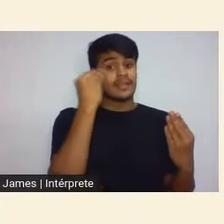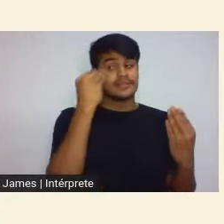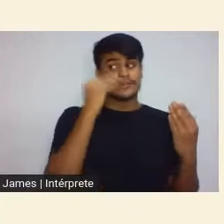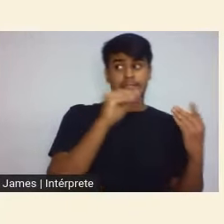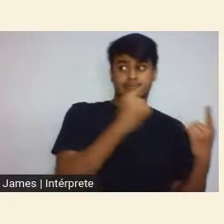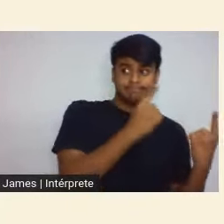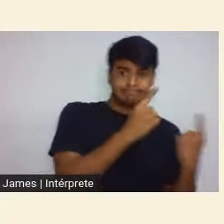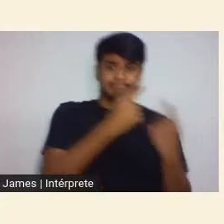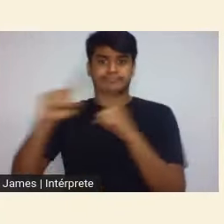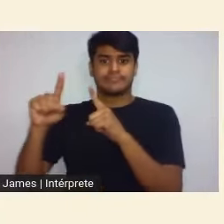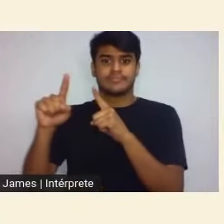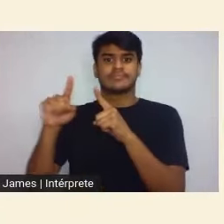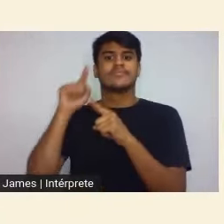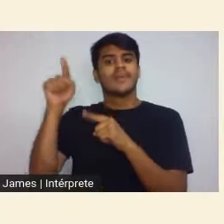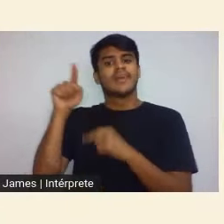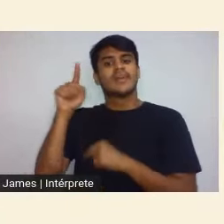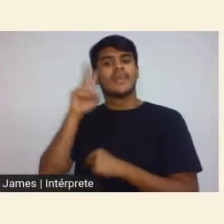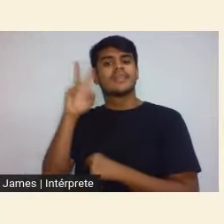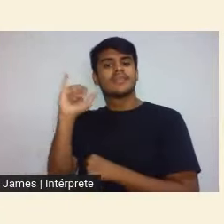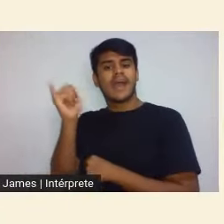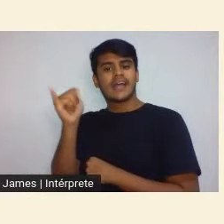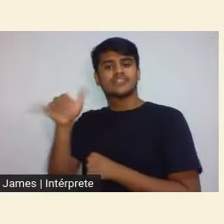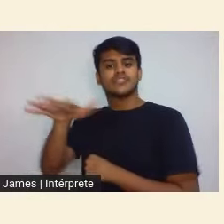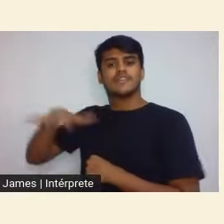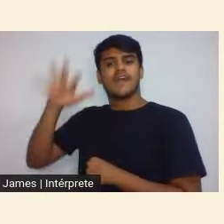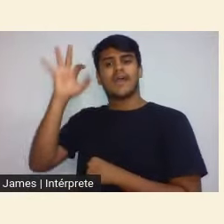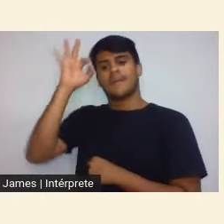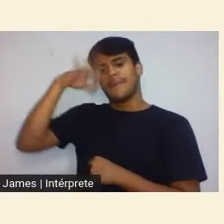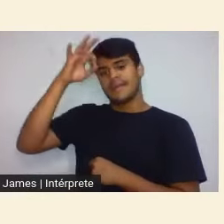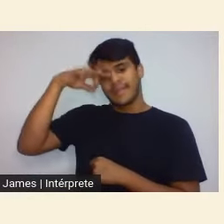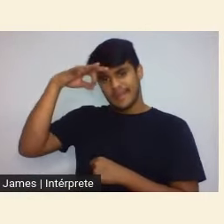a narrativa mário-andradina. Né. Em